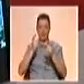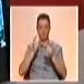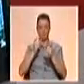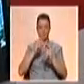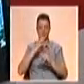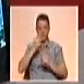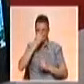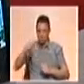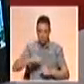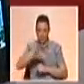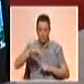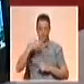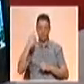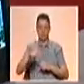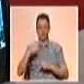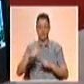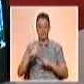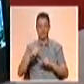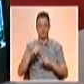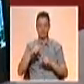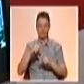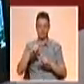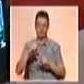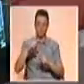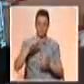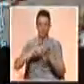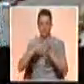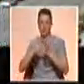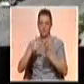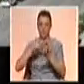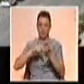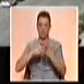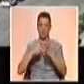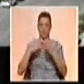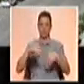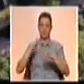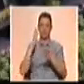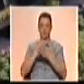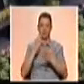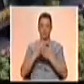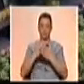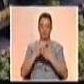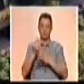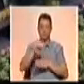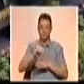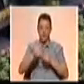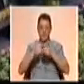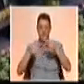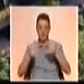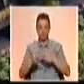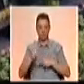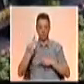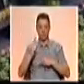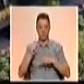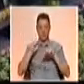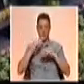Não é como um jardim que tem muita tecnologia, tem conhecimento, não é só pôr as plantas.